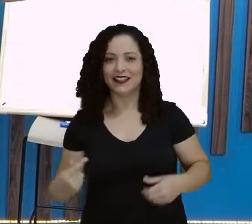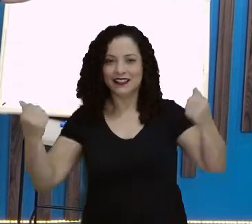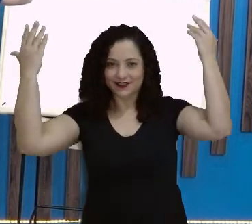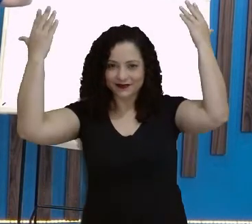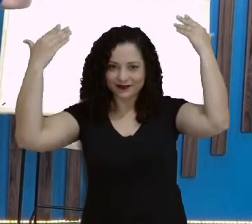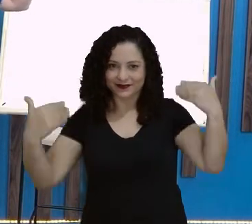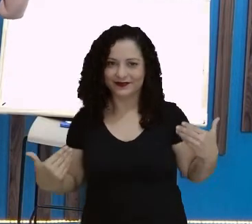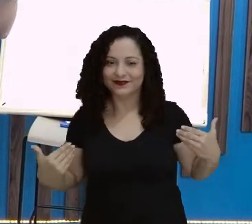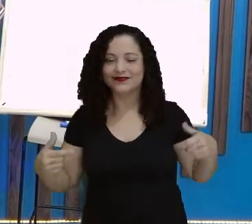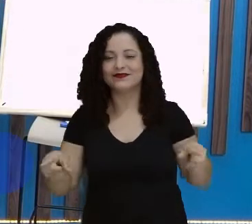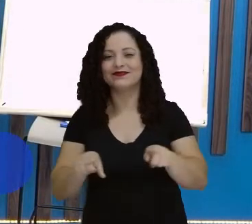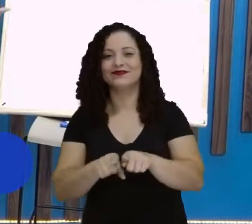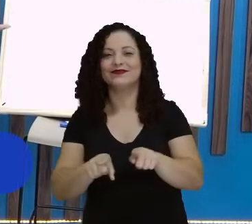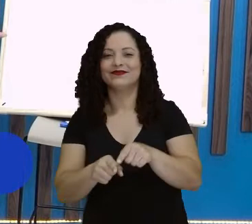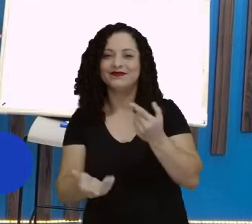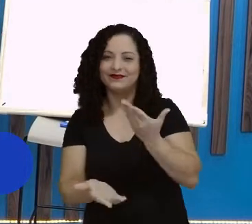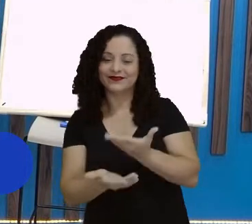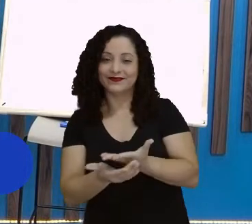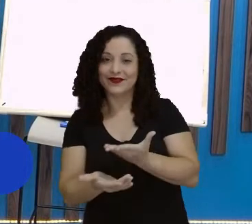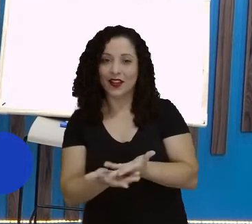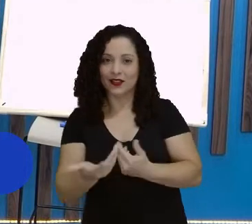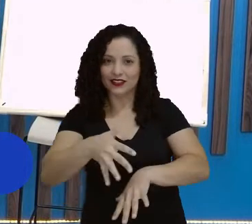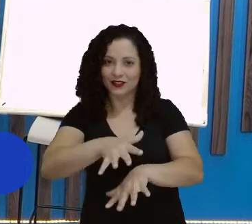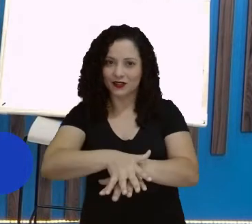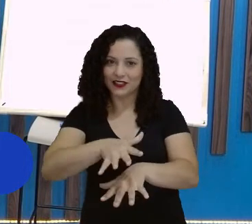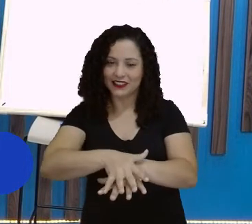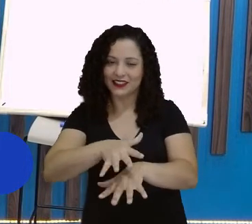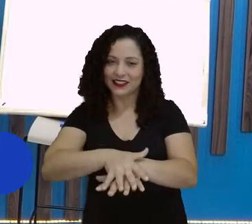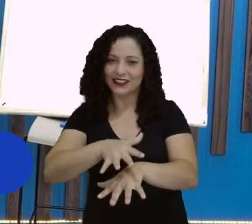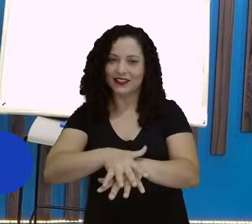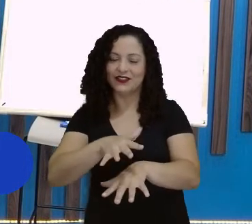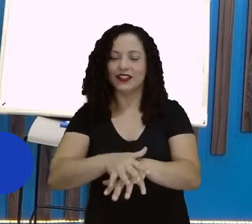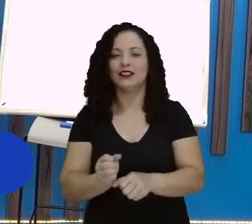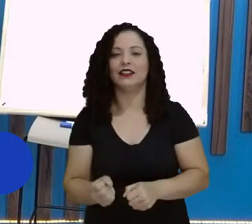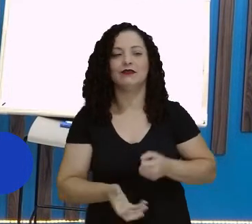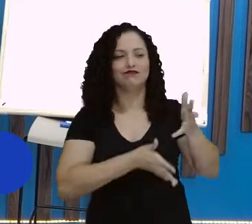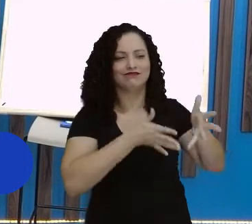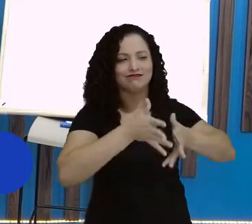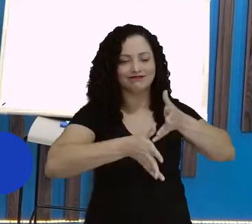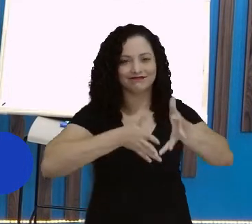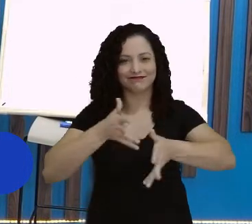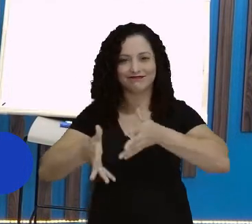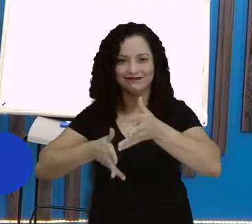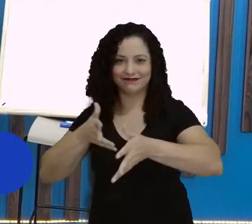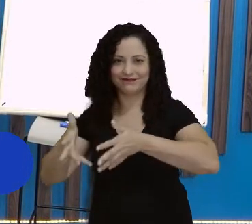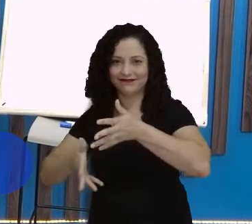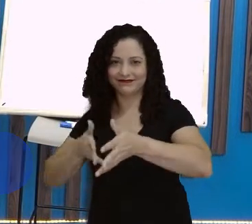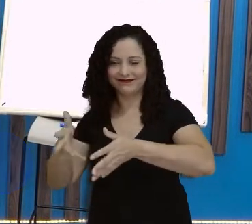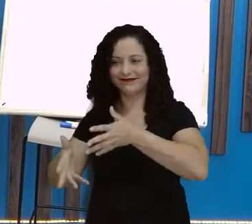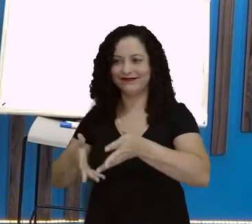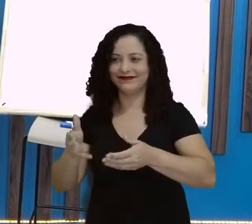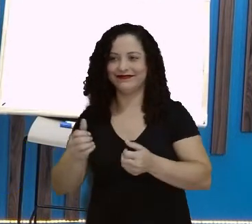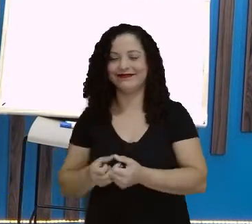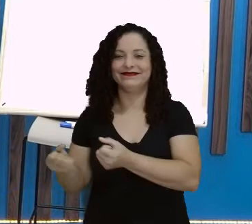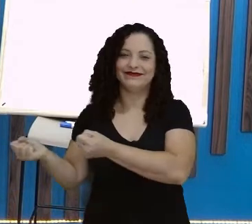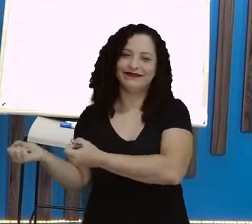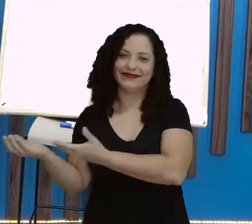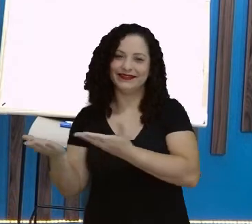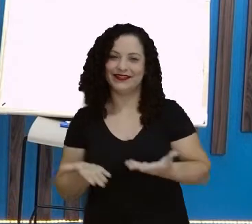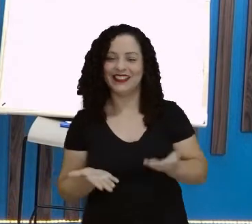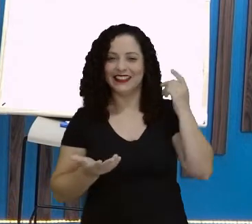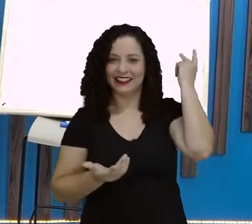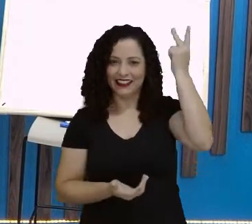ó, no cantinho da tela, tornando nossa aula mais inclusiva, fazendo a interpretação aqui em Libras. Seja muito